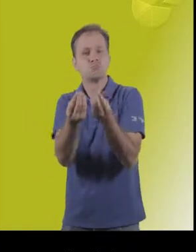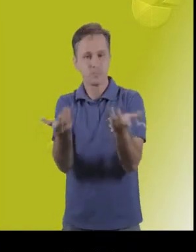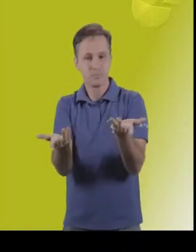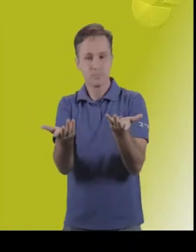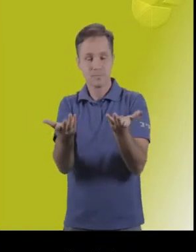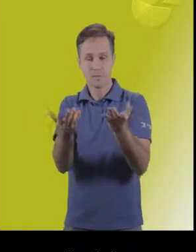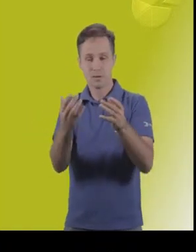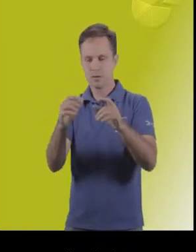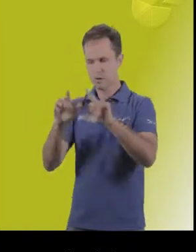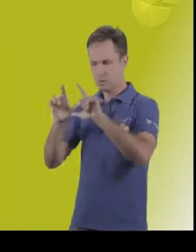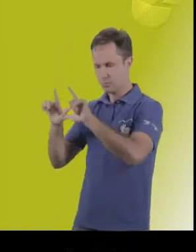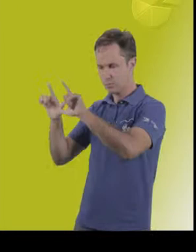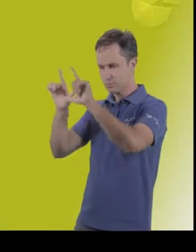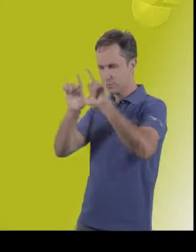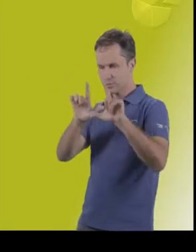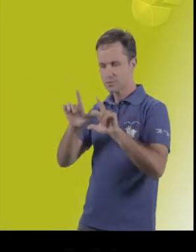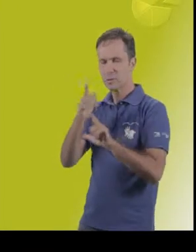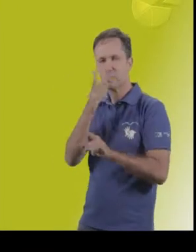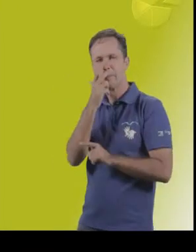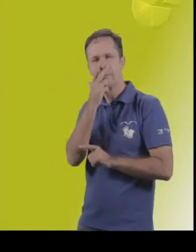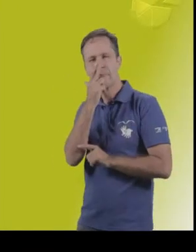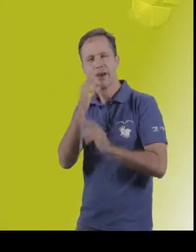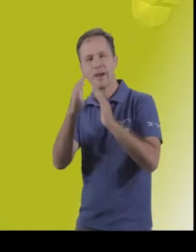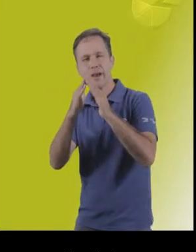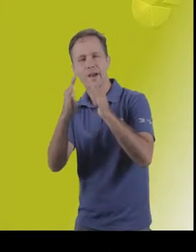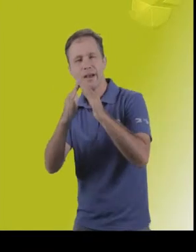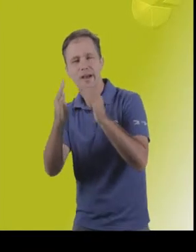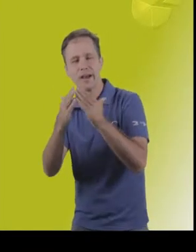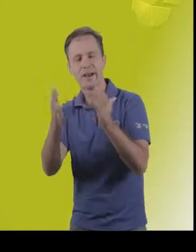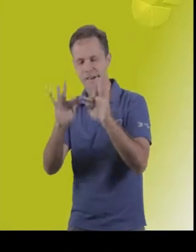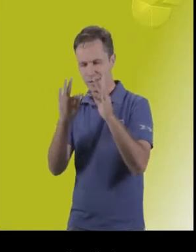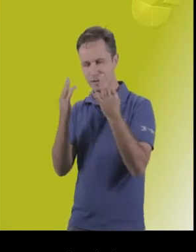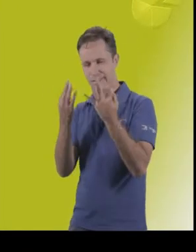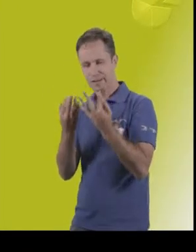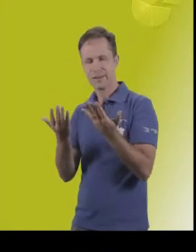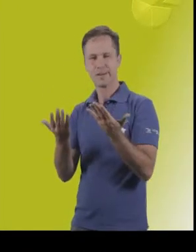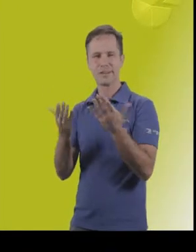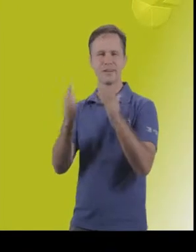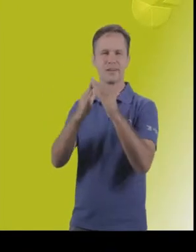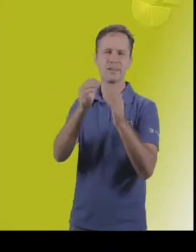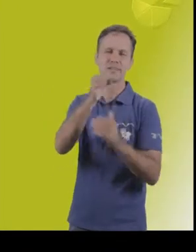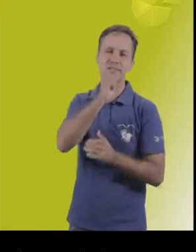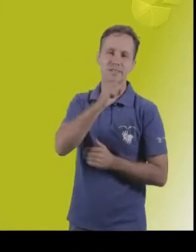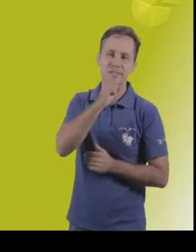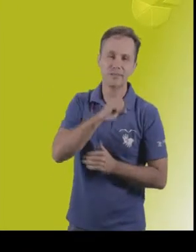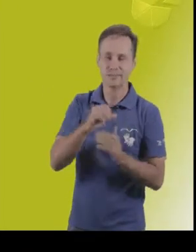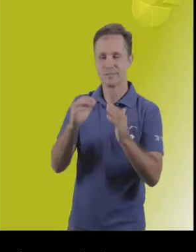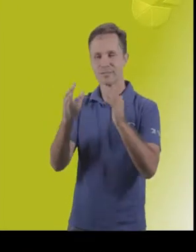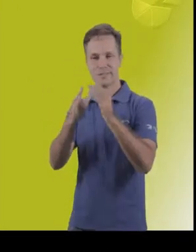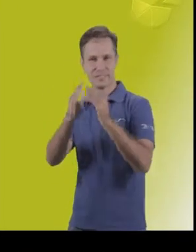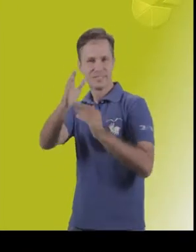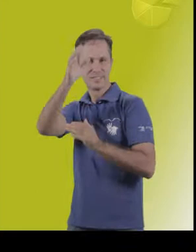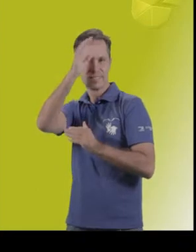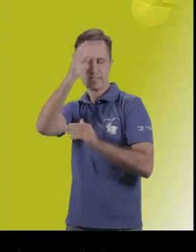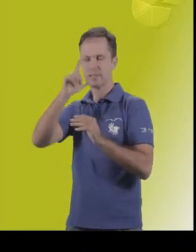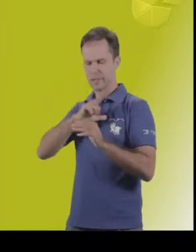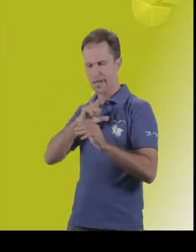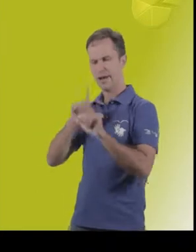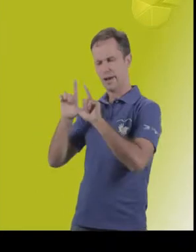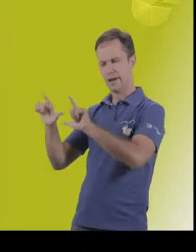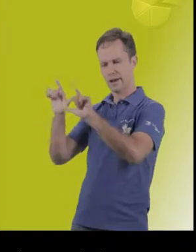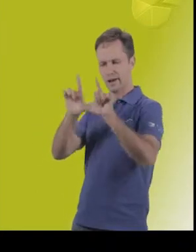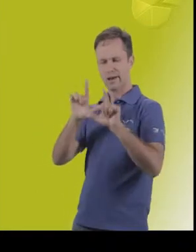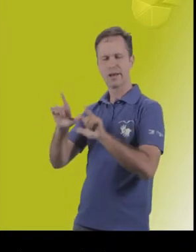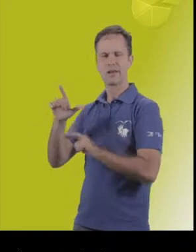essas imagens nos remetem ao espaço doméstico, Muitas vezes a casa de família,